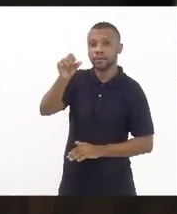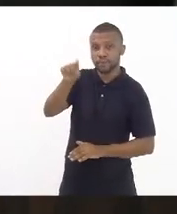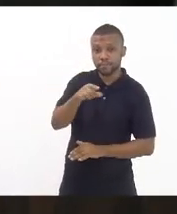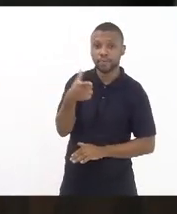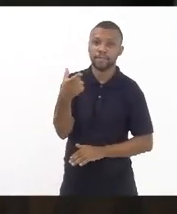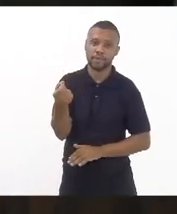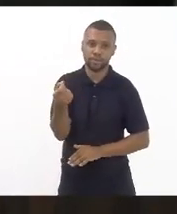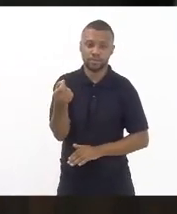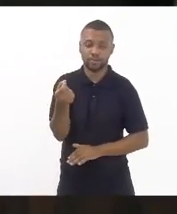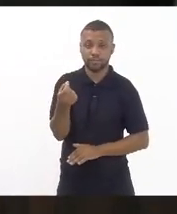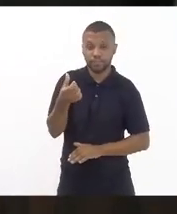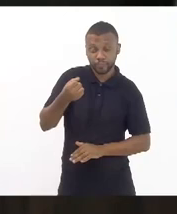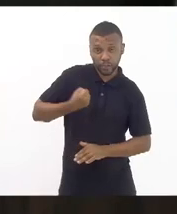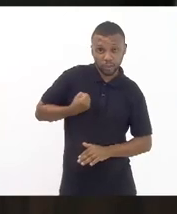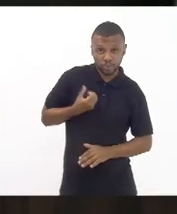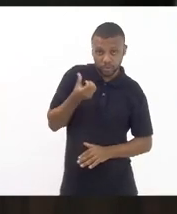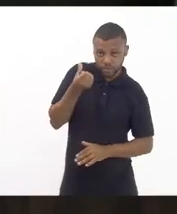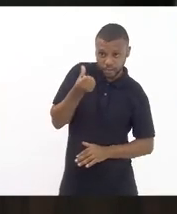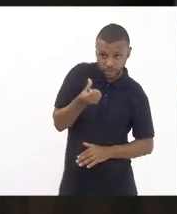o 6º.